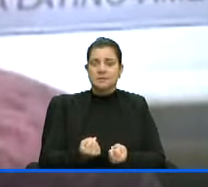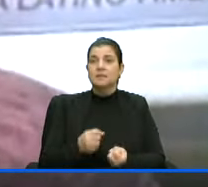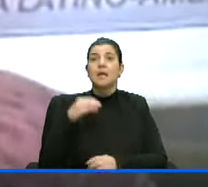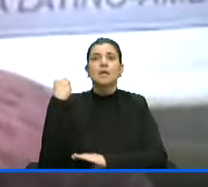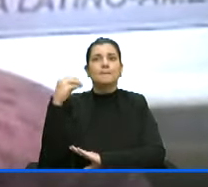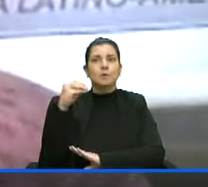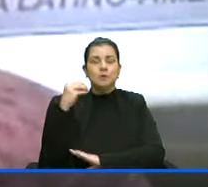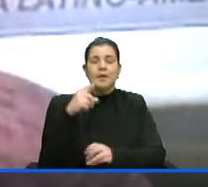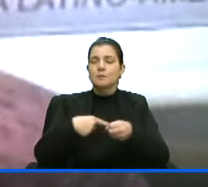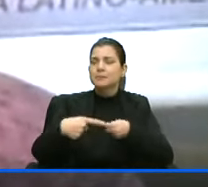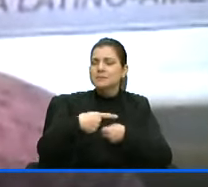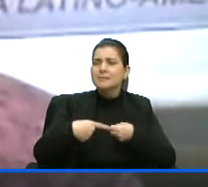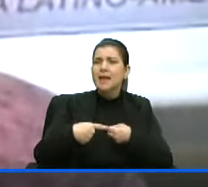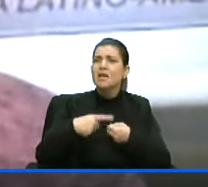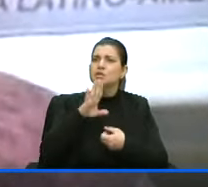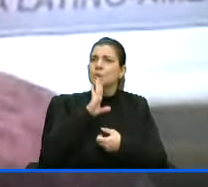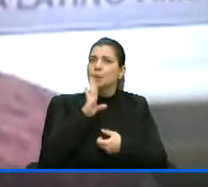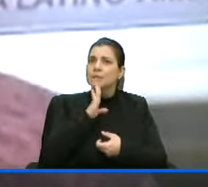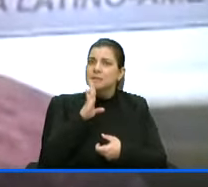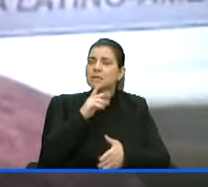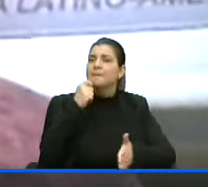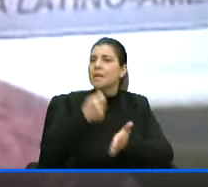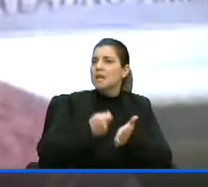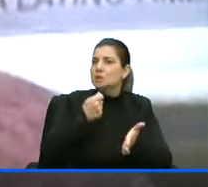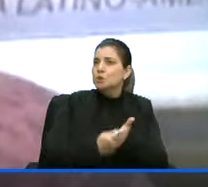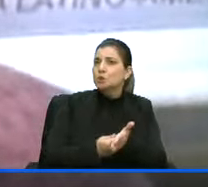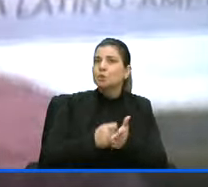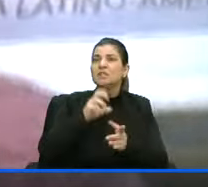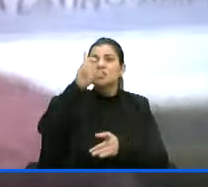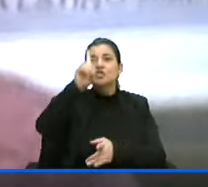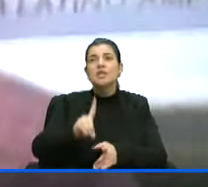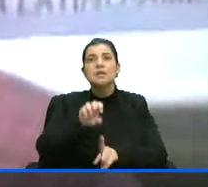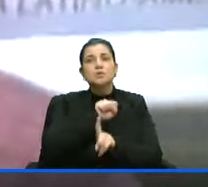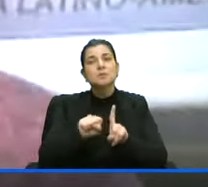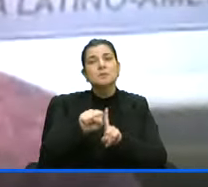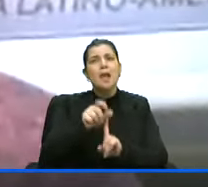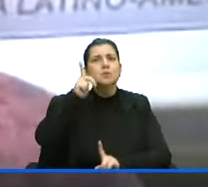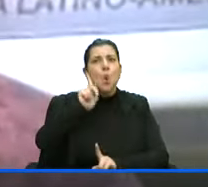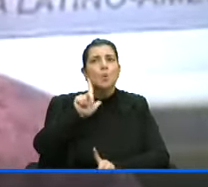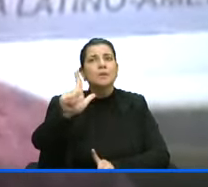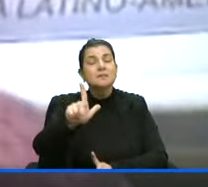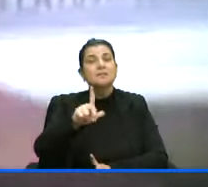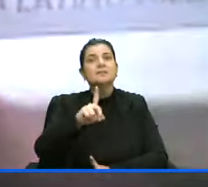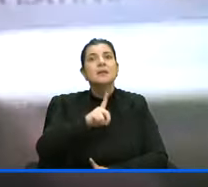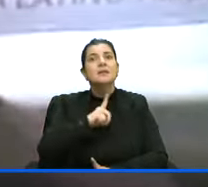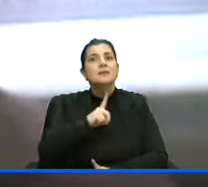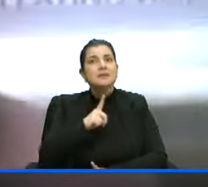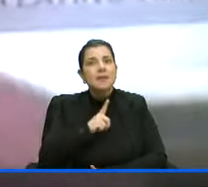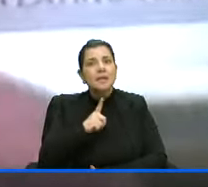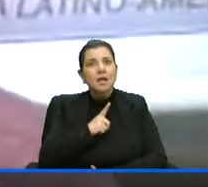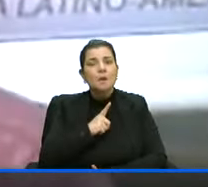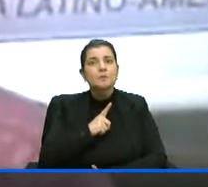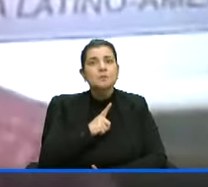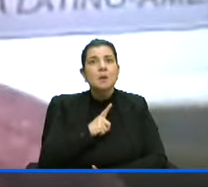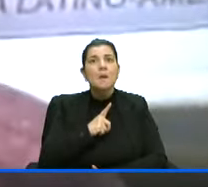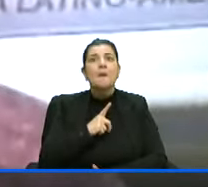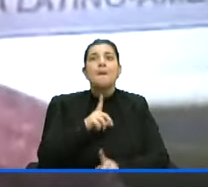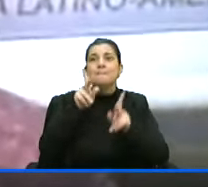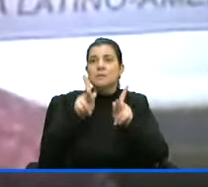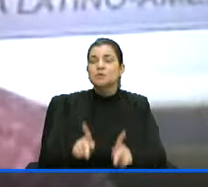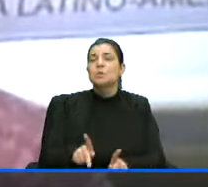reconhecida pelas lutas, pelos direitos sociais, conquistas, que nós tenhamos professoras que atuam como docentes contratadas